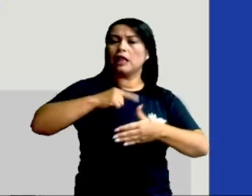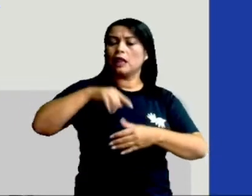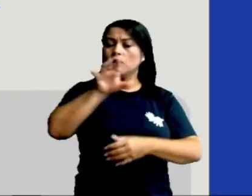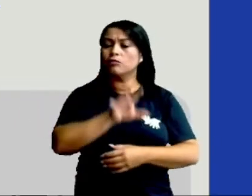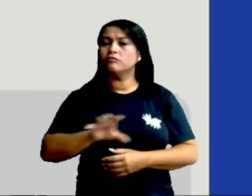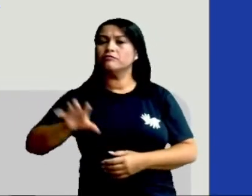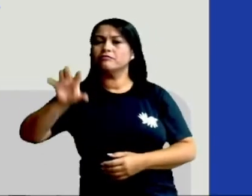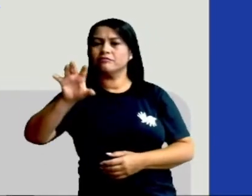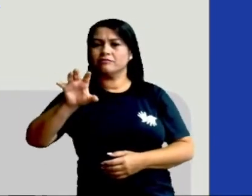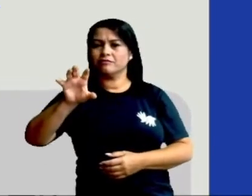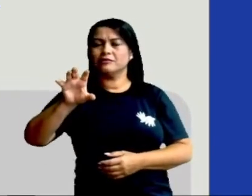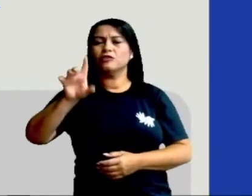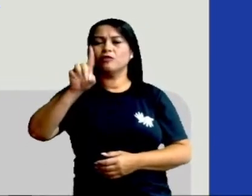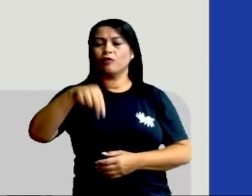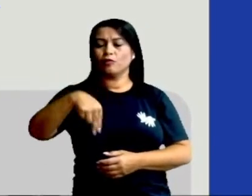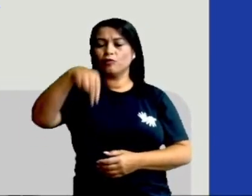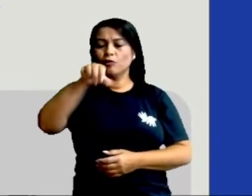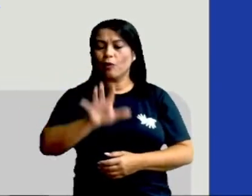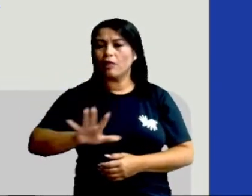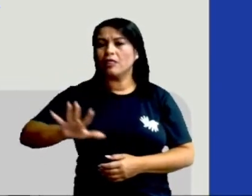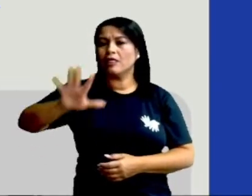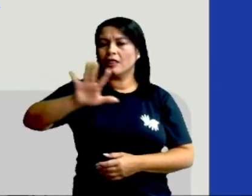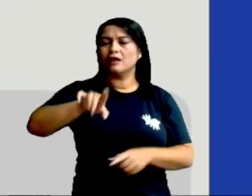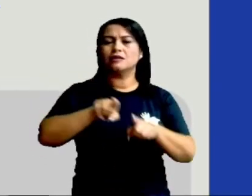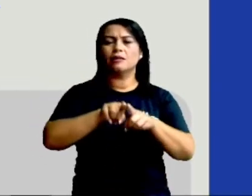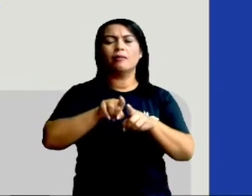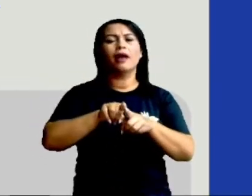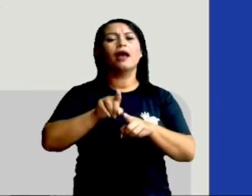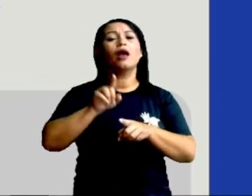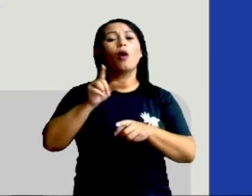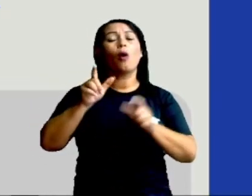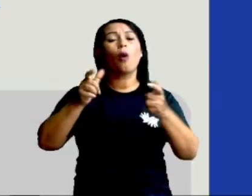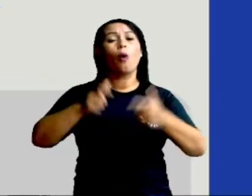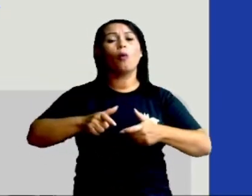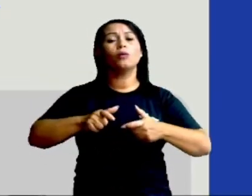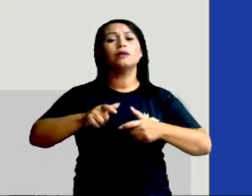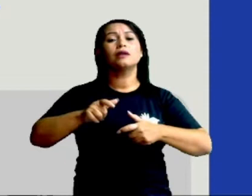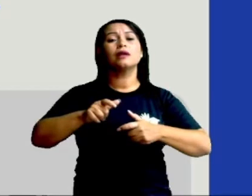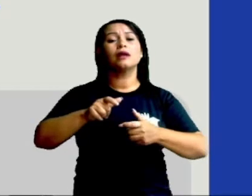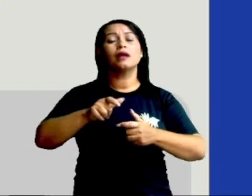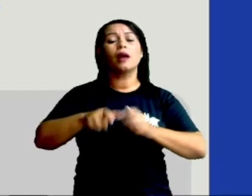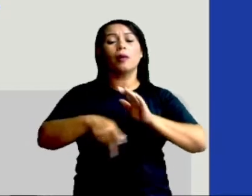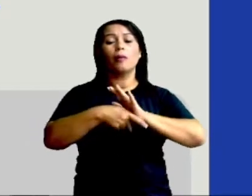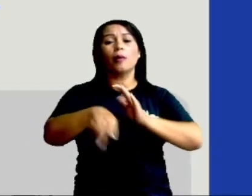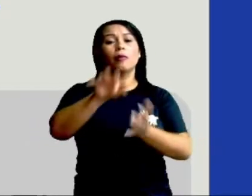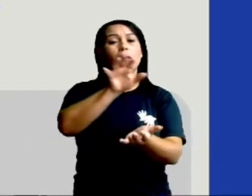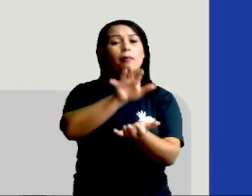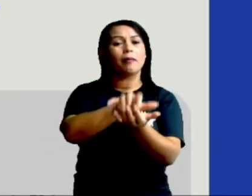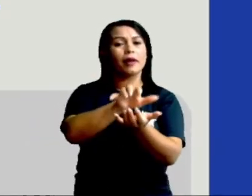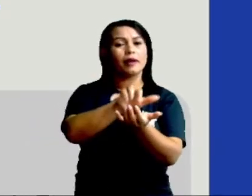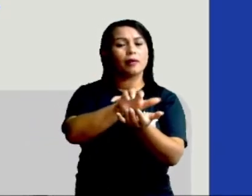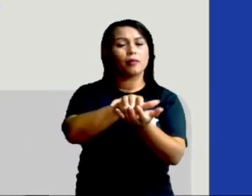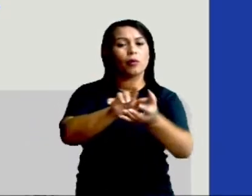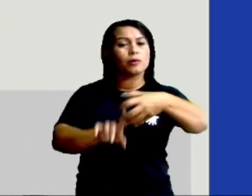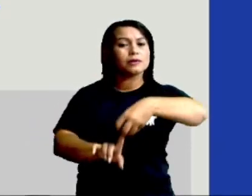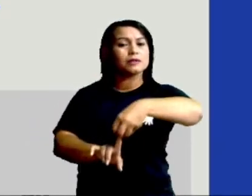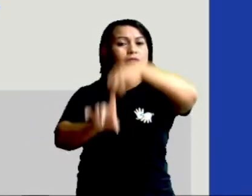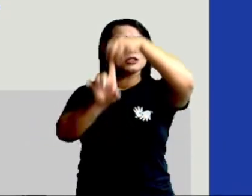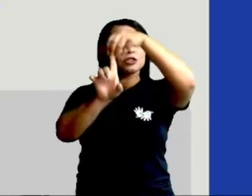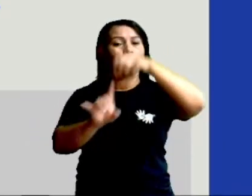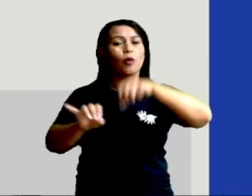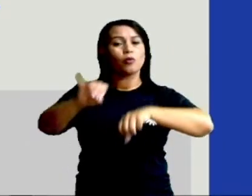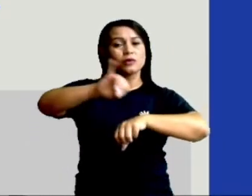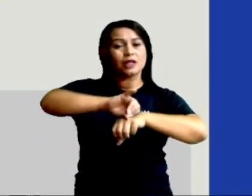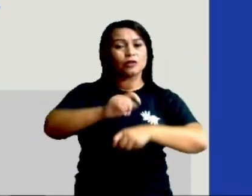nessa região que foi o nordeste em si e especificamente em Pernambuco e destacou aí como um